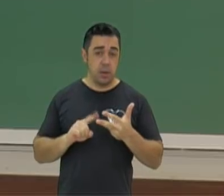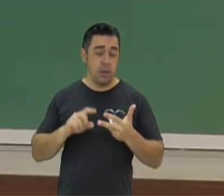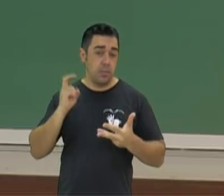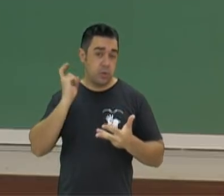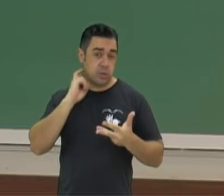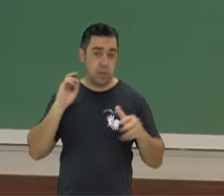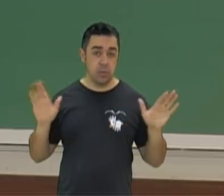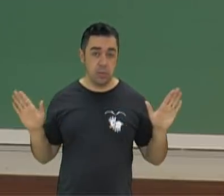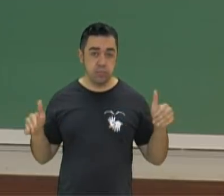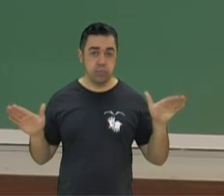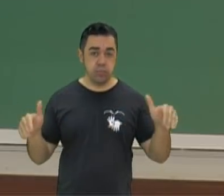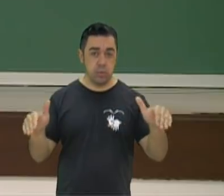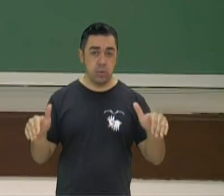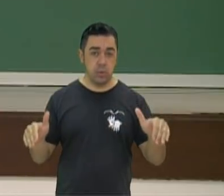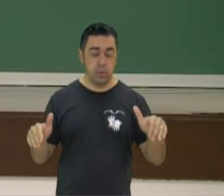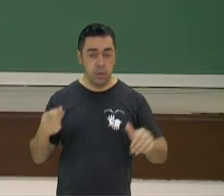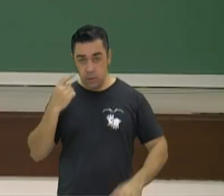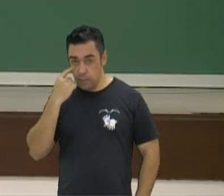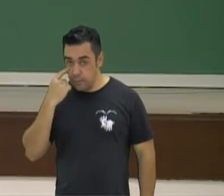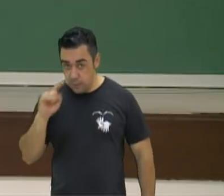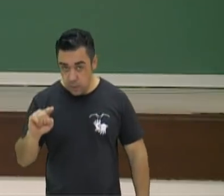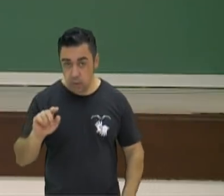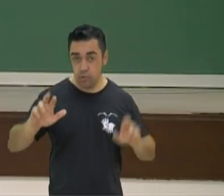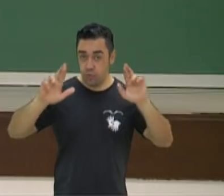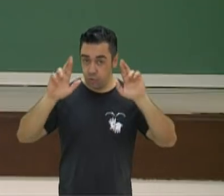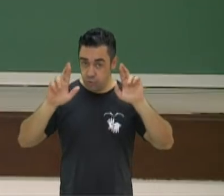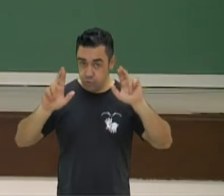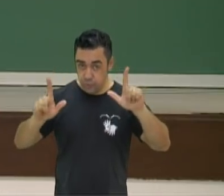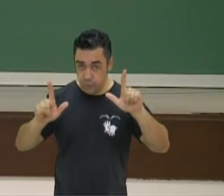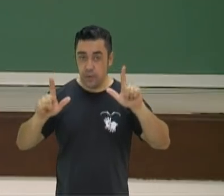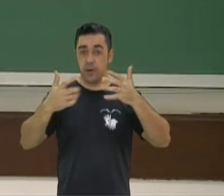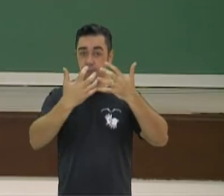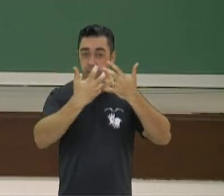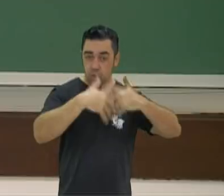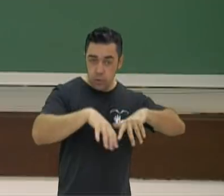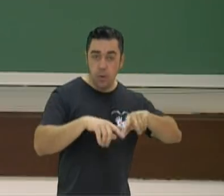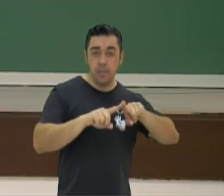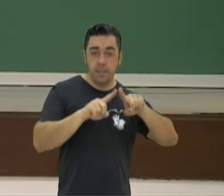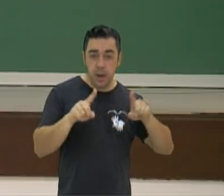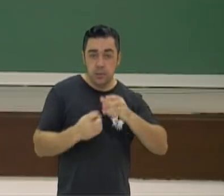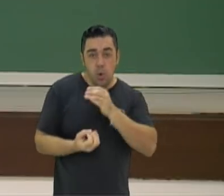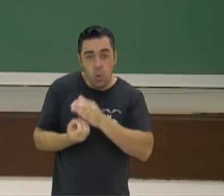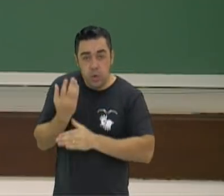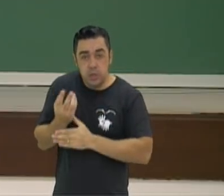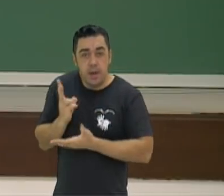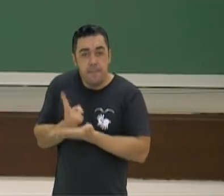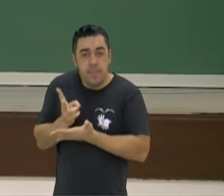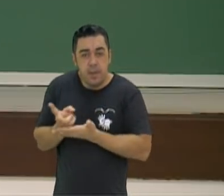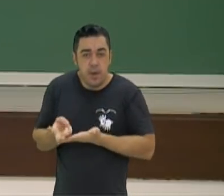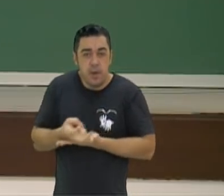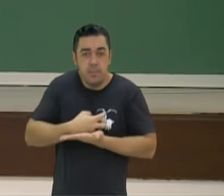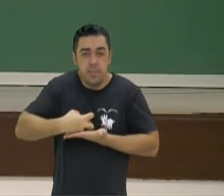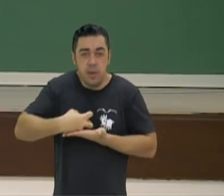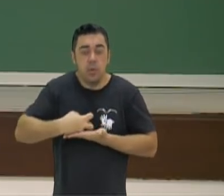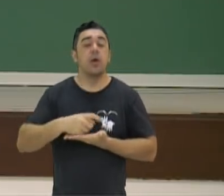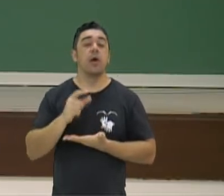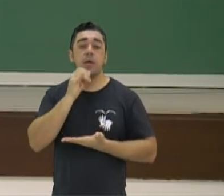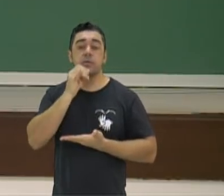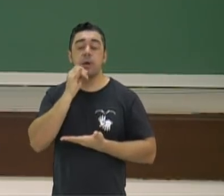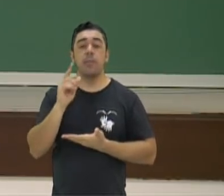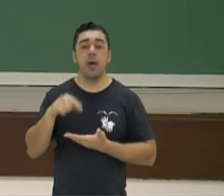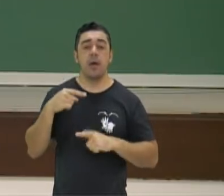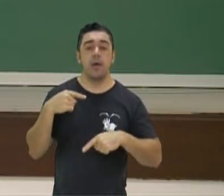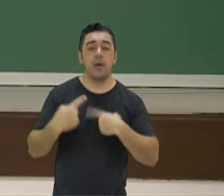para voar. São estruturas com funções diferentes, mas que têm a mesma origem embrionária, a mesma origem